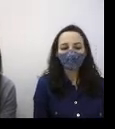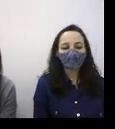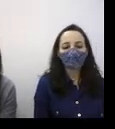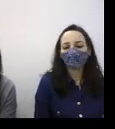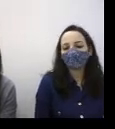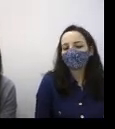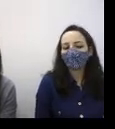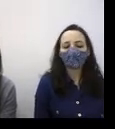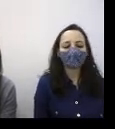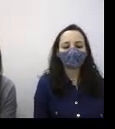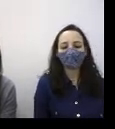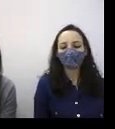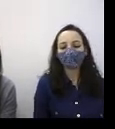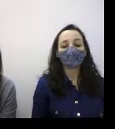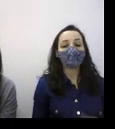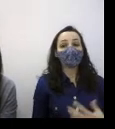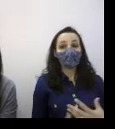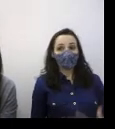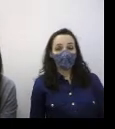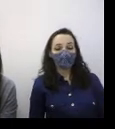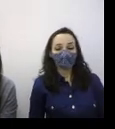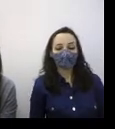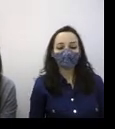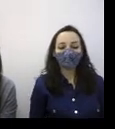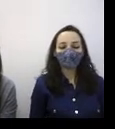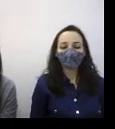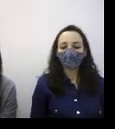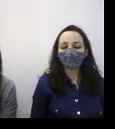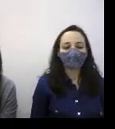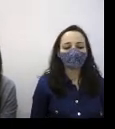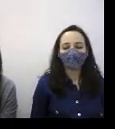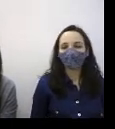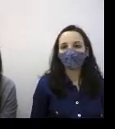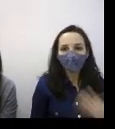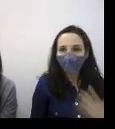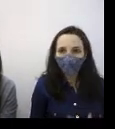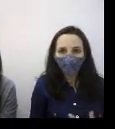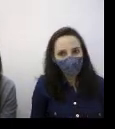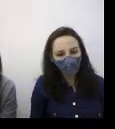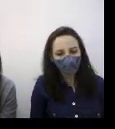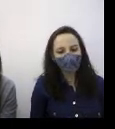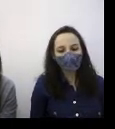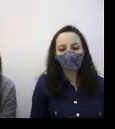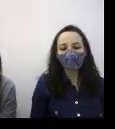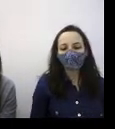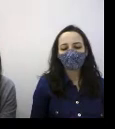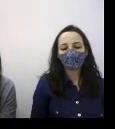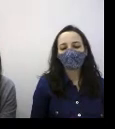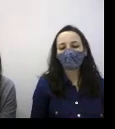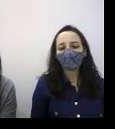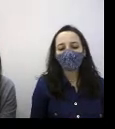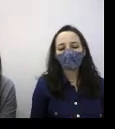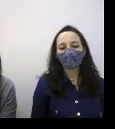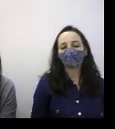vivências de privação ou frustração prolongadas, todos os indivíduos, todos os seres humanos, tendem a